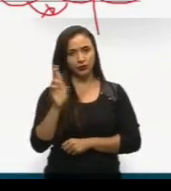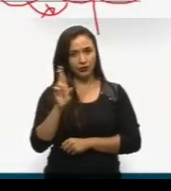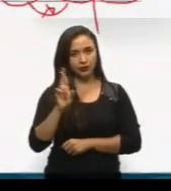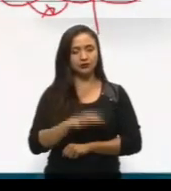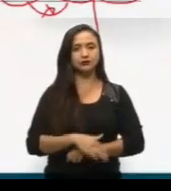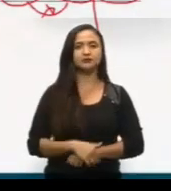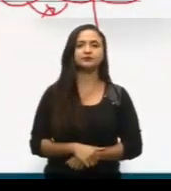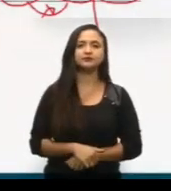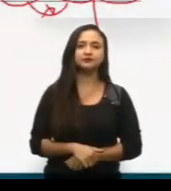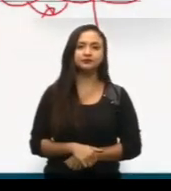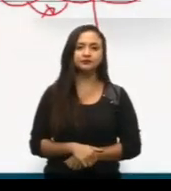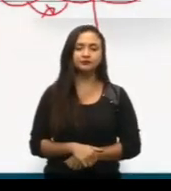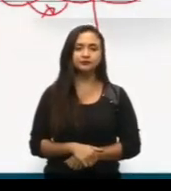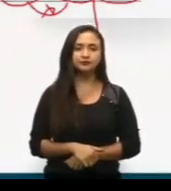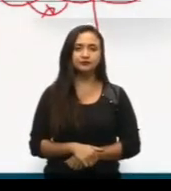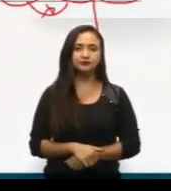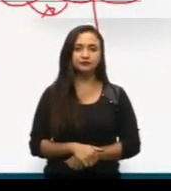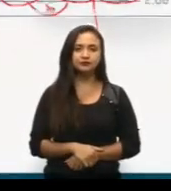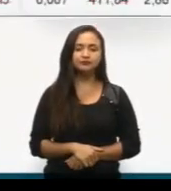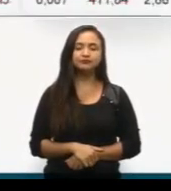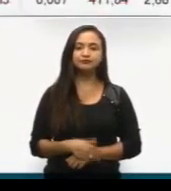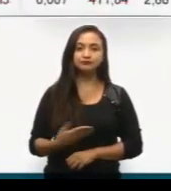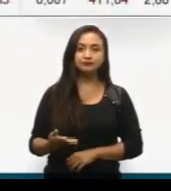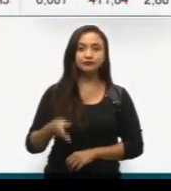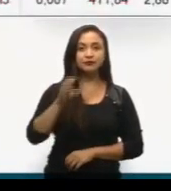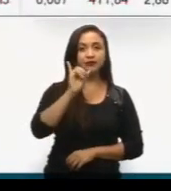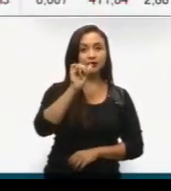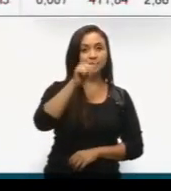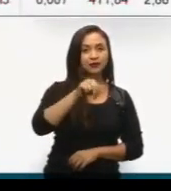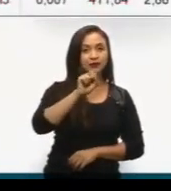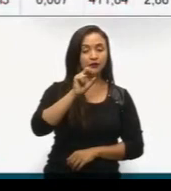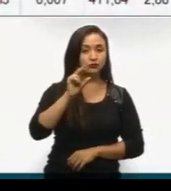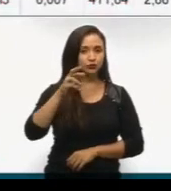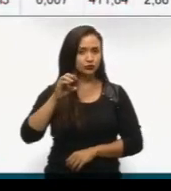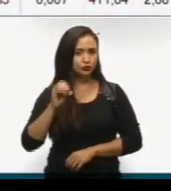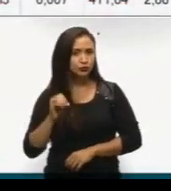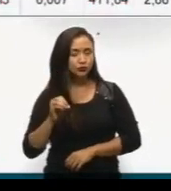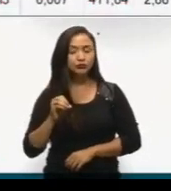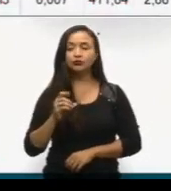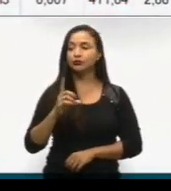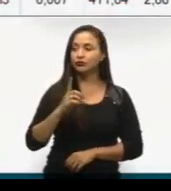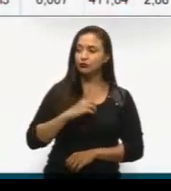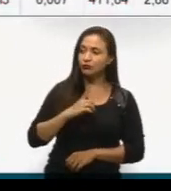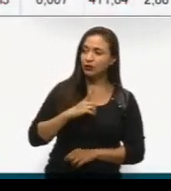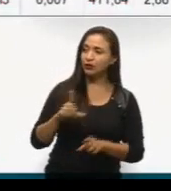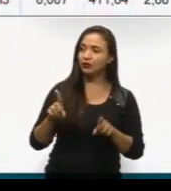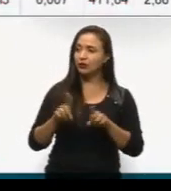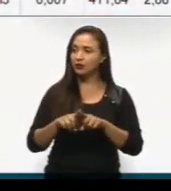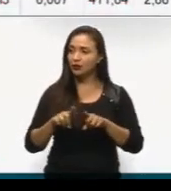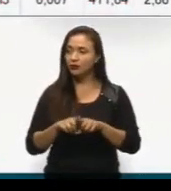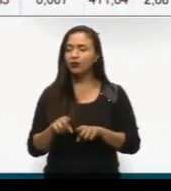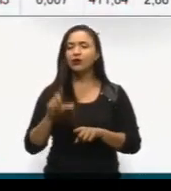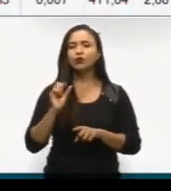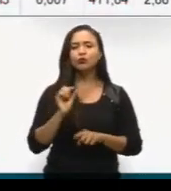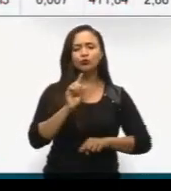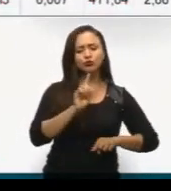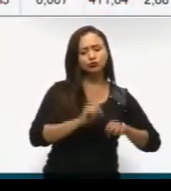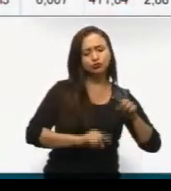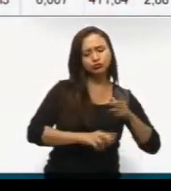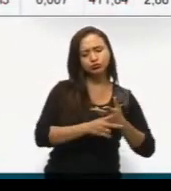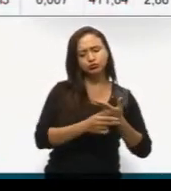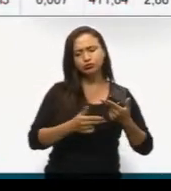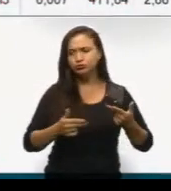Bom, então, insumo, né? E a gente tem aqui também as composições, que